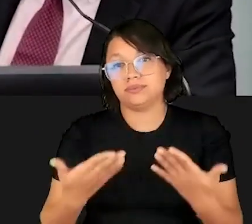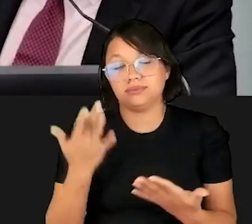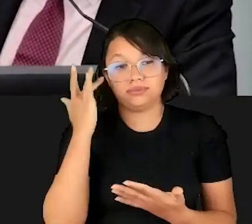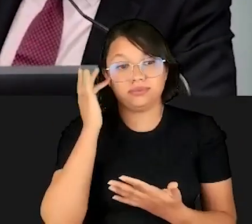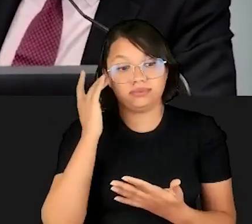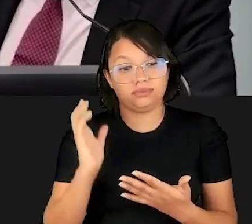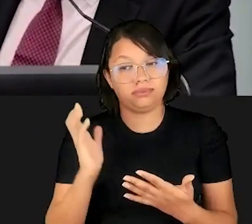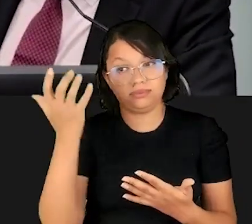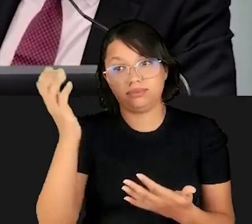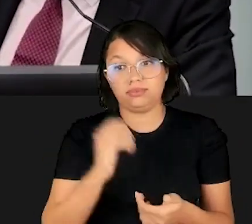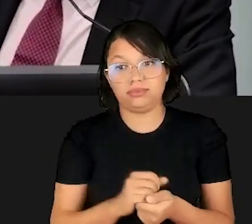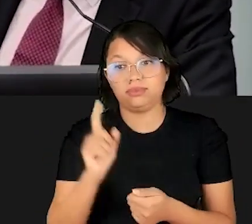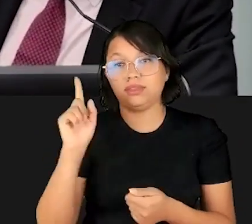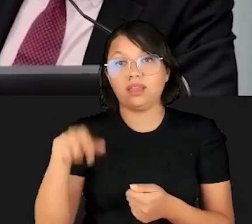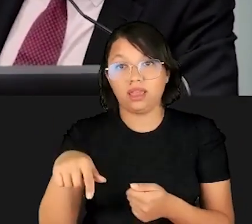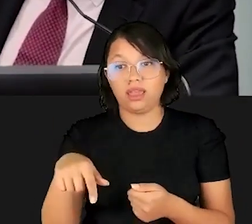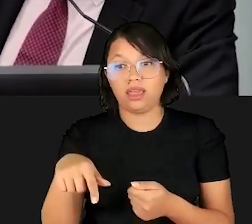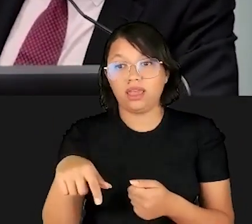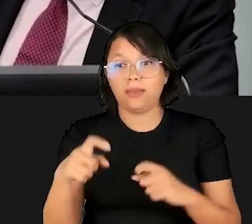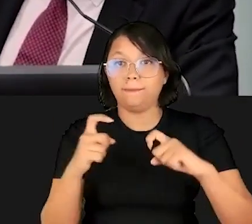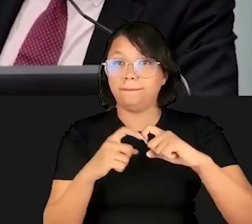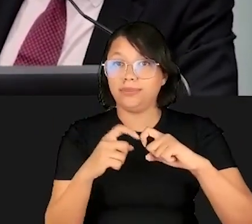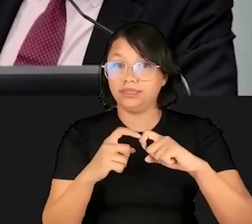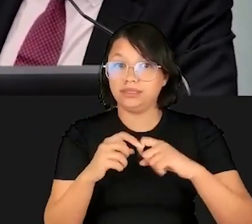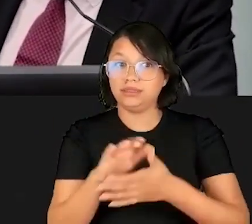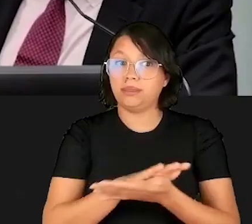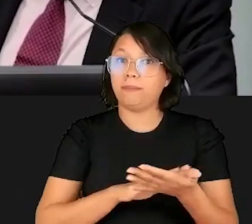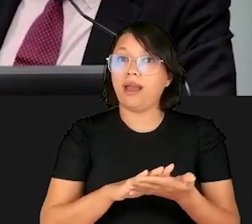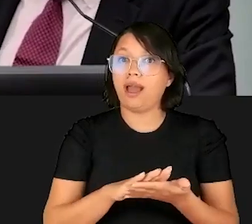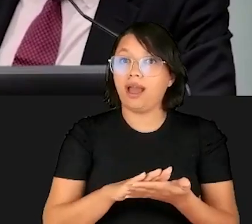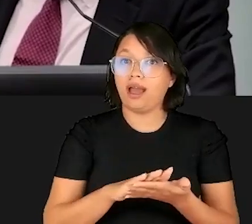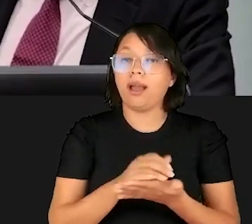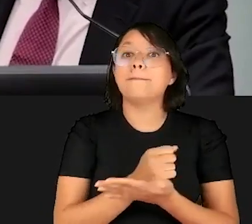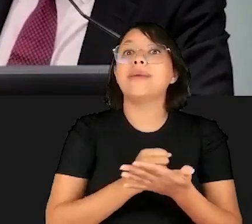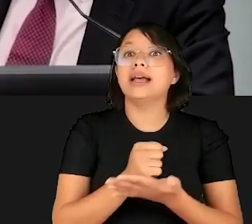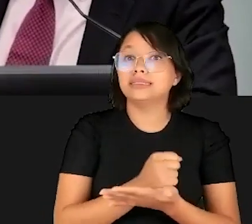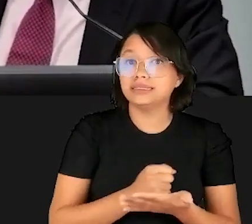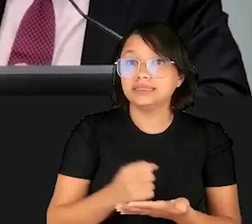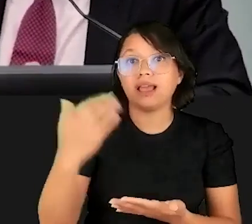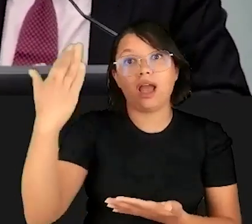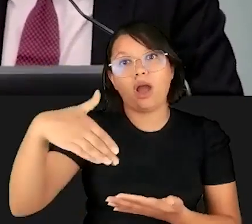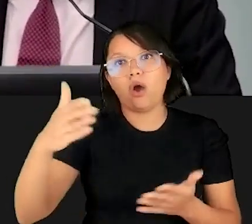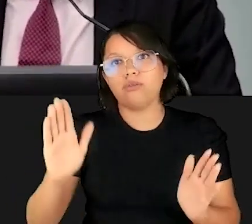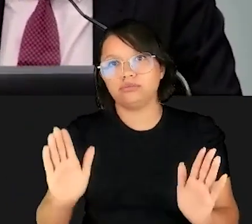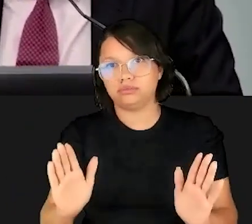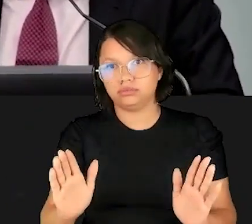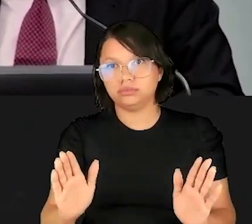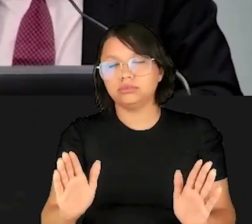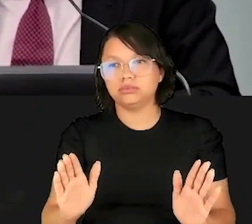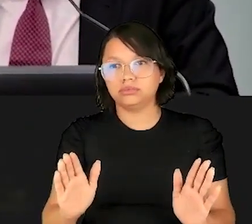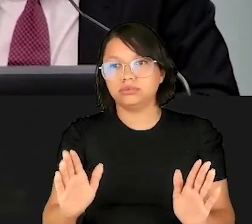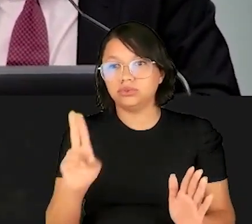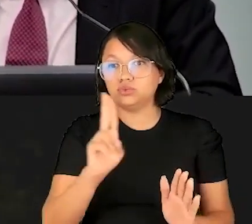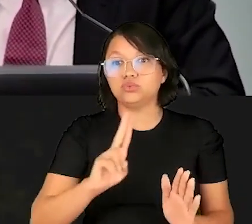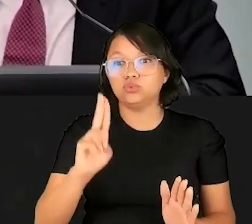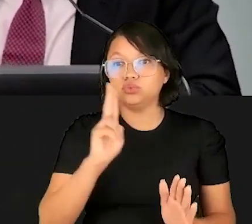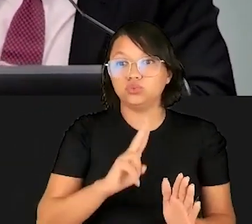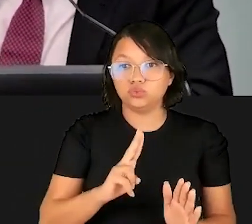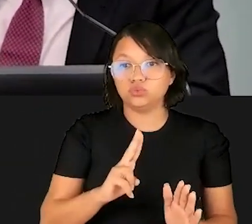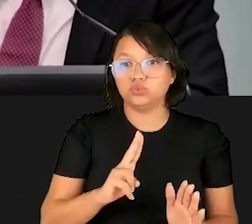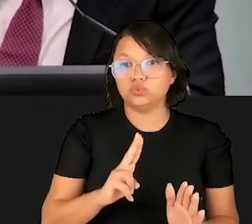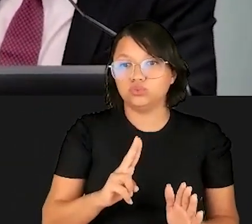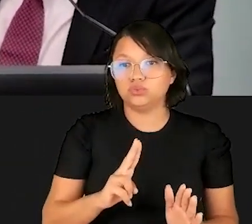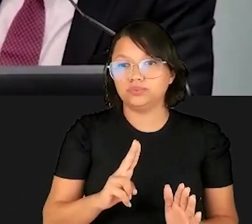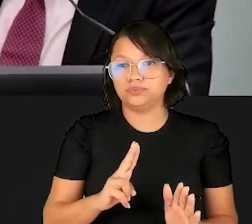que a solução é medicina baseada em evidência. O que é a medicina baseada em evidência? É o uso consciencioso, judicioso,